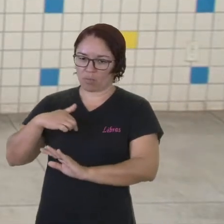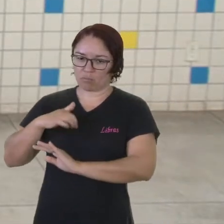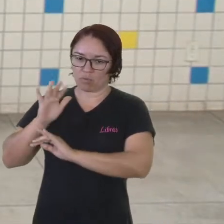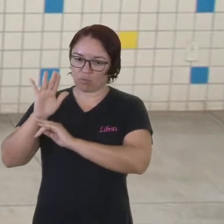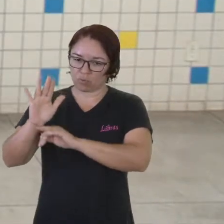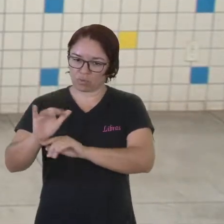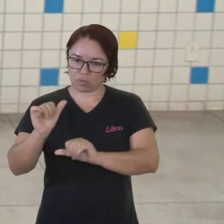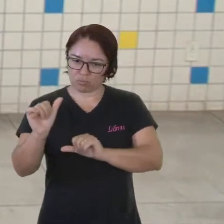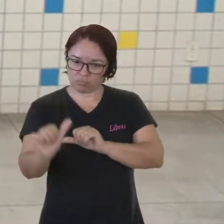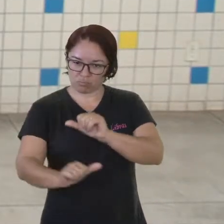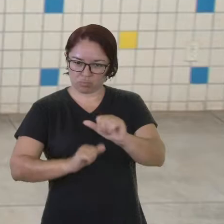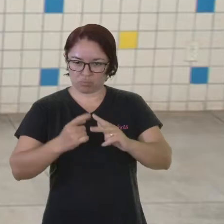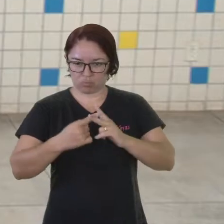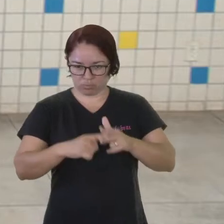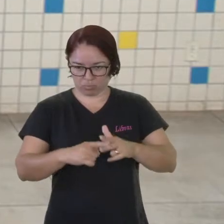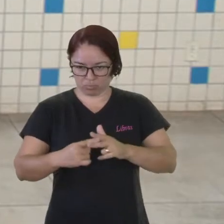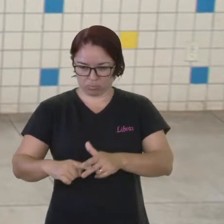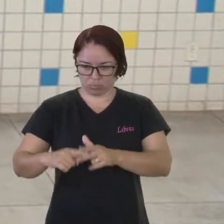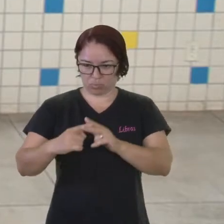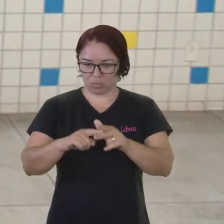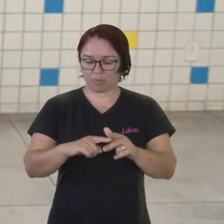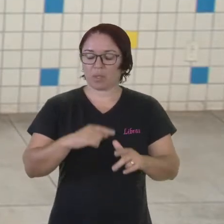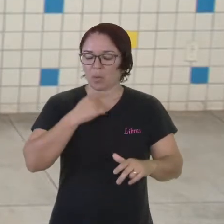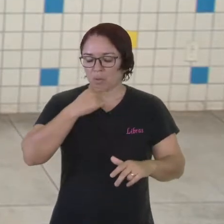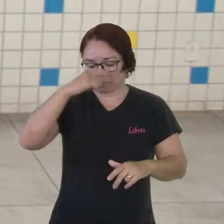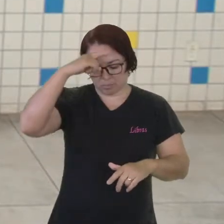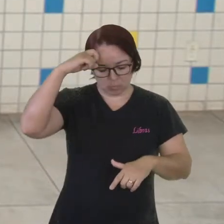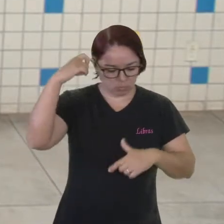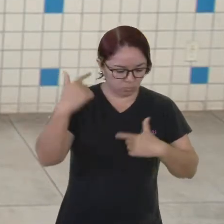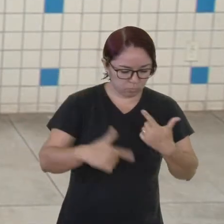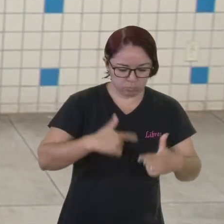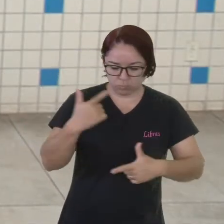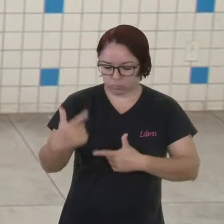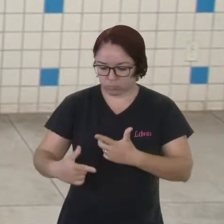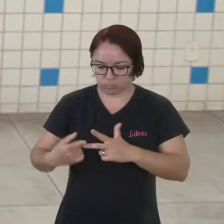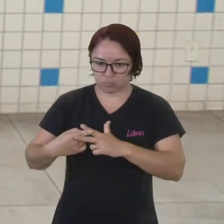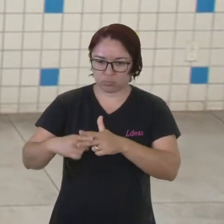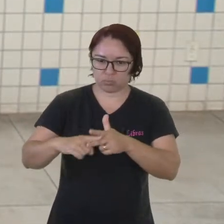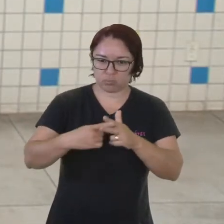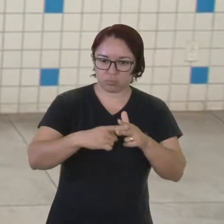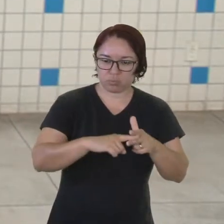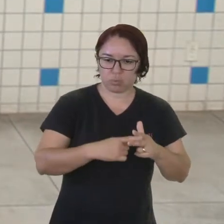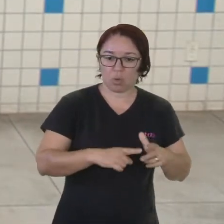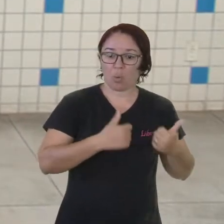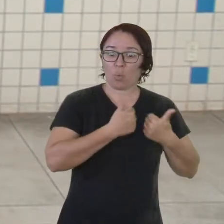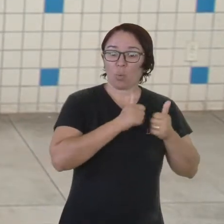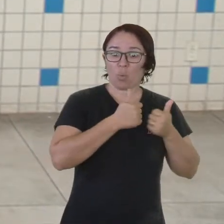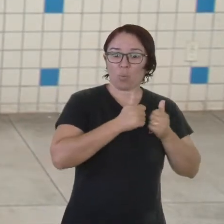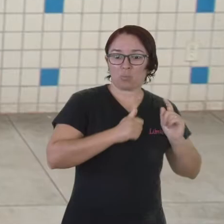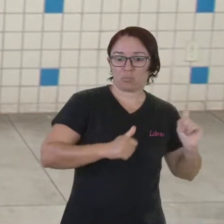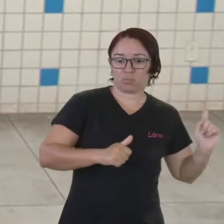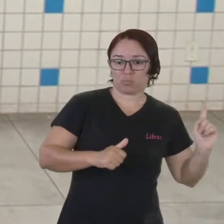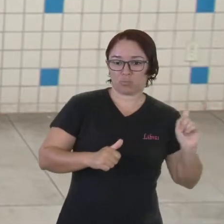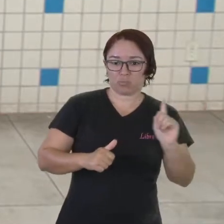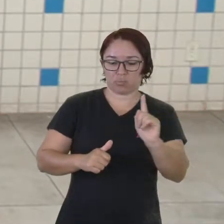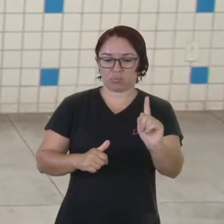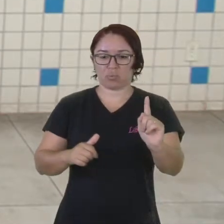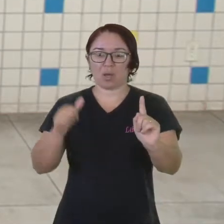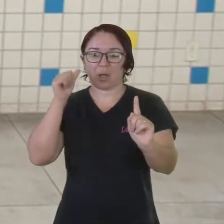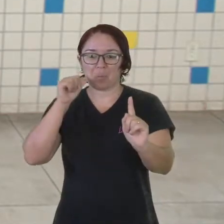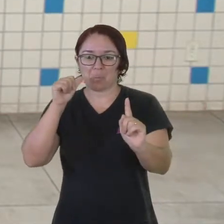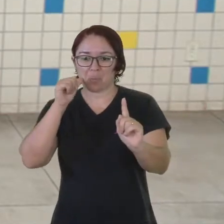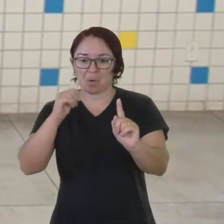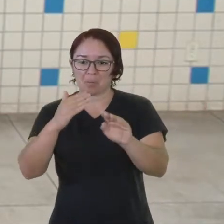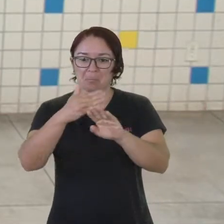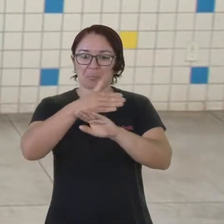pneu, certinho? Ele faz todo o trabalho. De repente, aproxima-se o ônibus, a moça entra